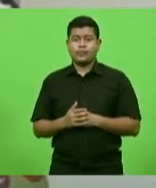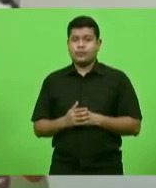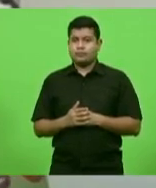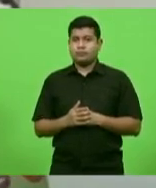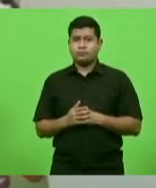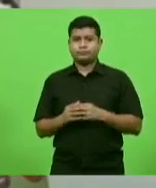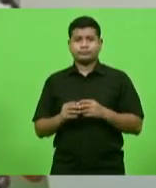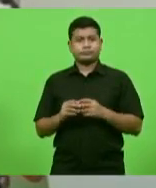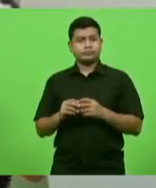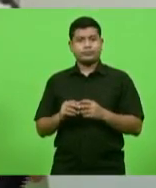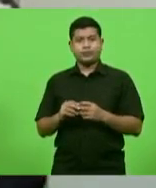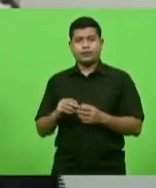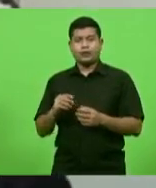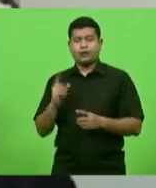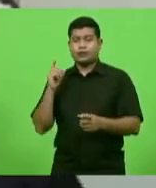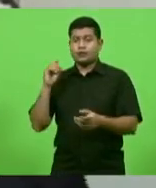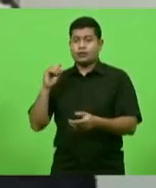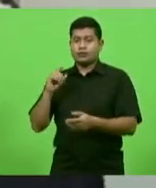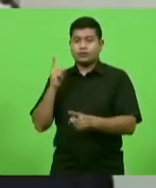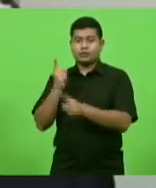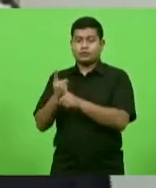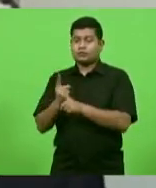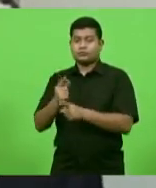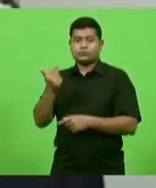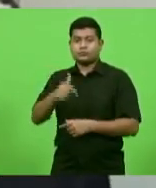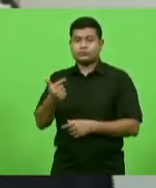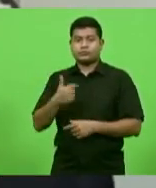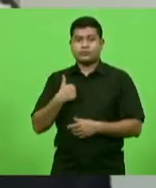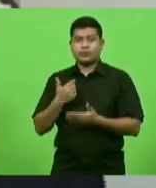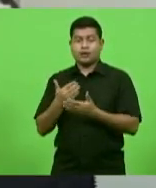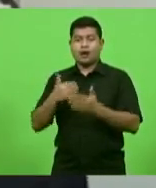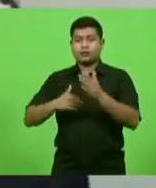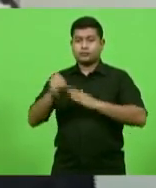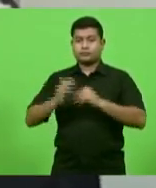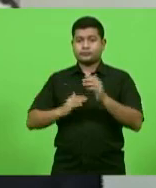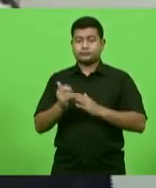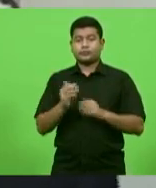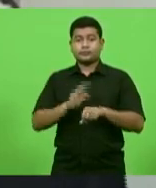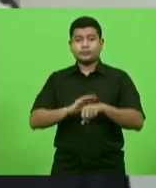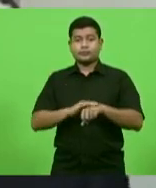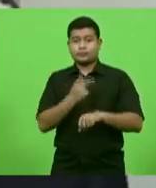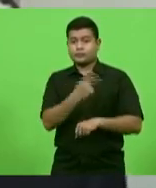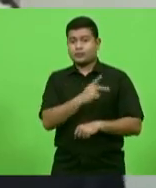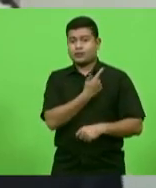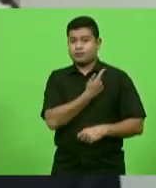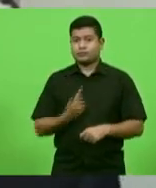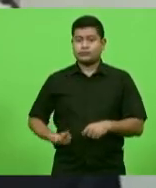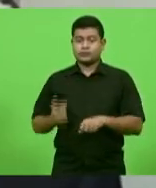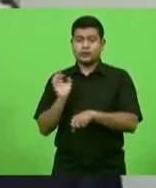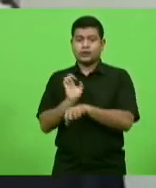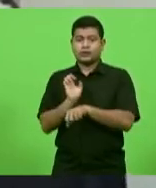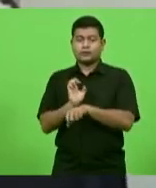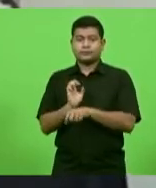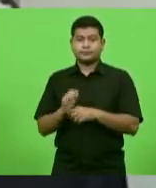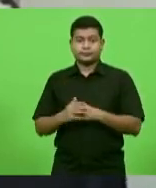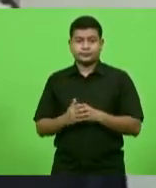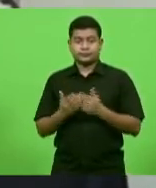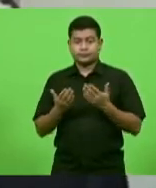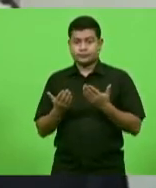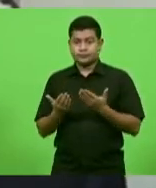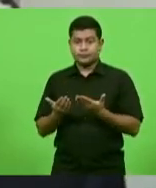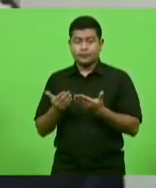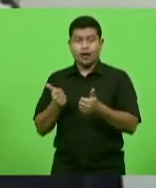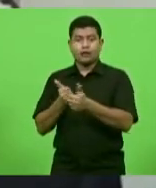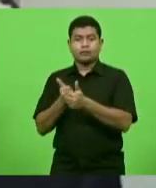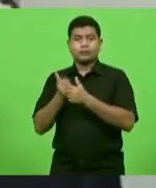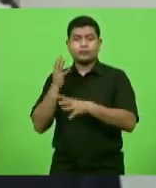não foi identificado a existência de prática de ato ilegal por parte do Senhor governador do Estado ainda o Tribunal